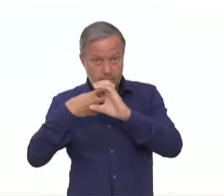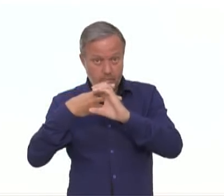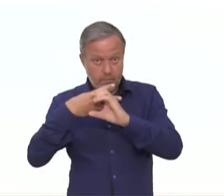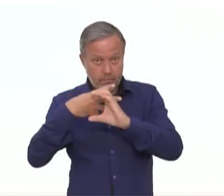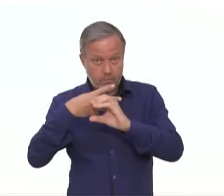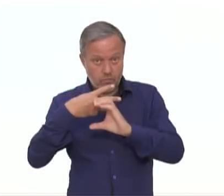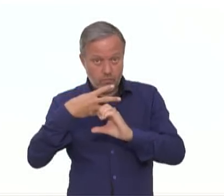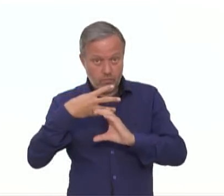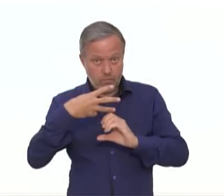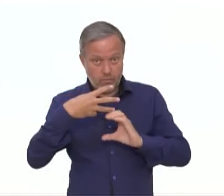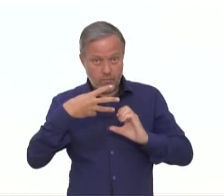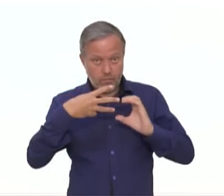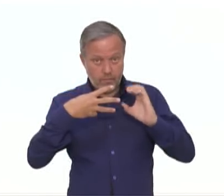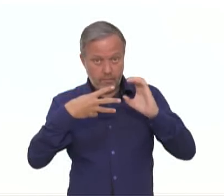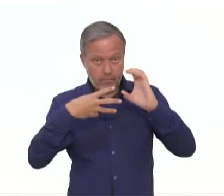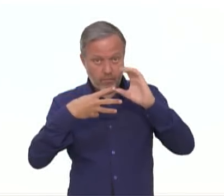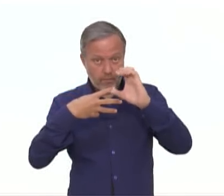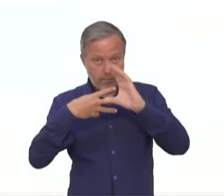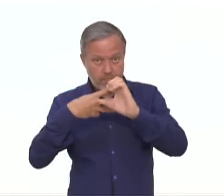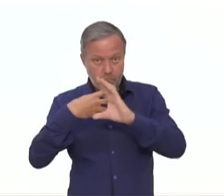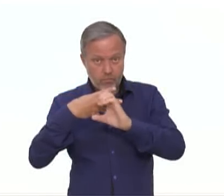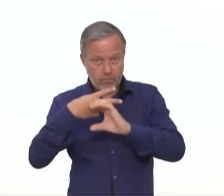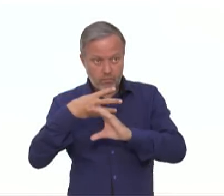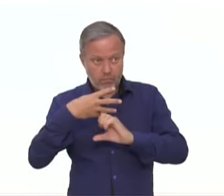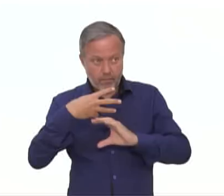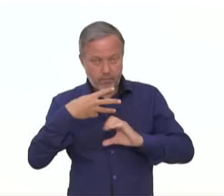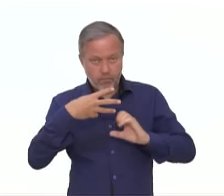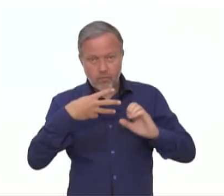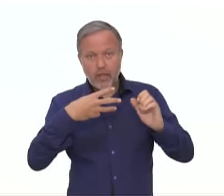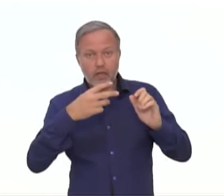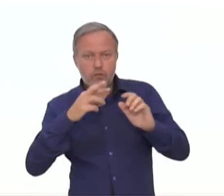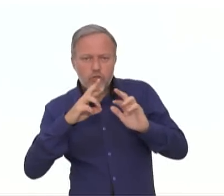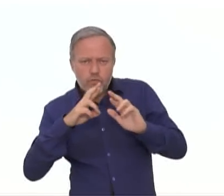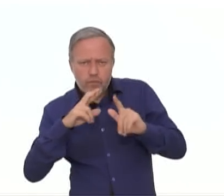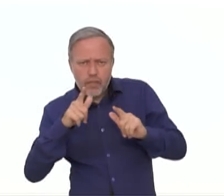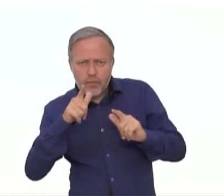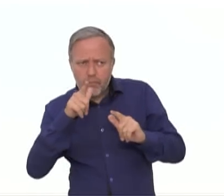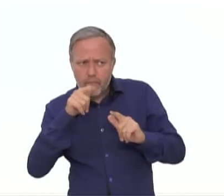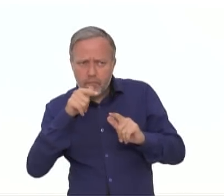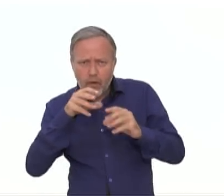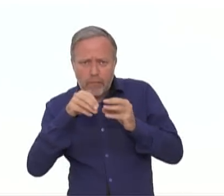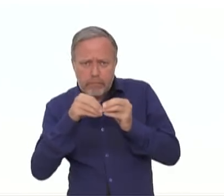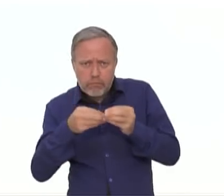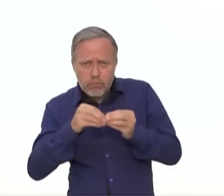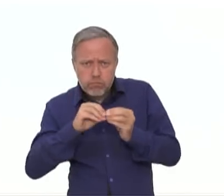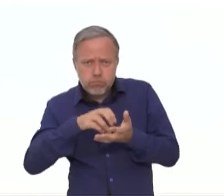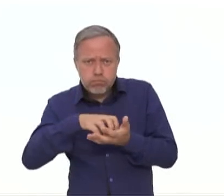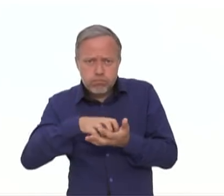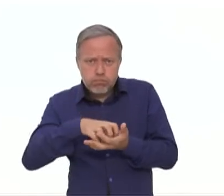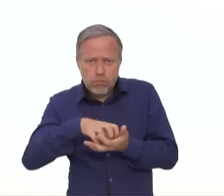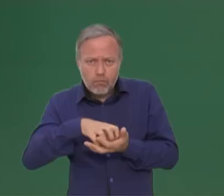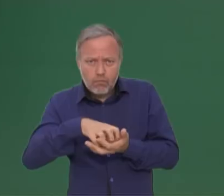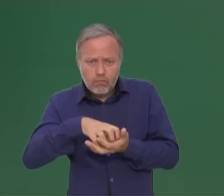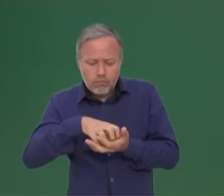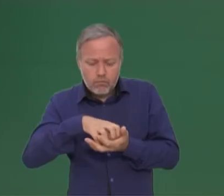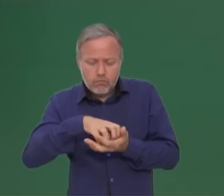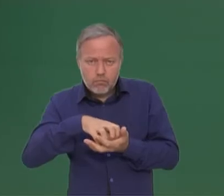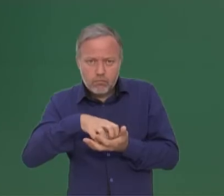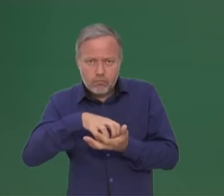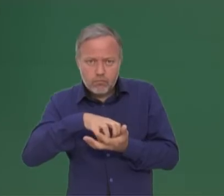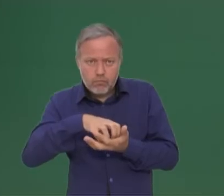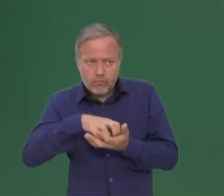líquido viscoso. Ele não é tão fluido como a água. Lembra algo mais gelatinoso, que